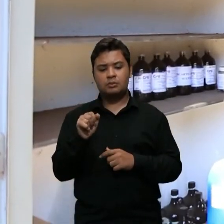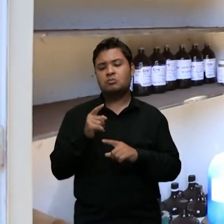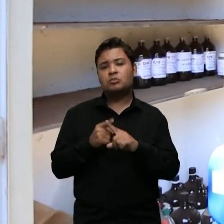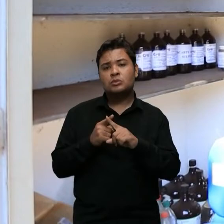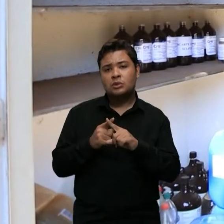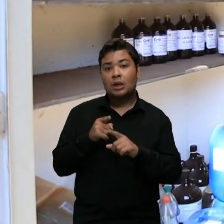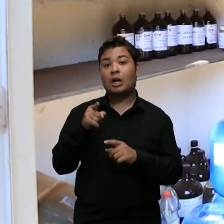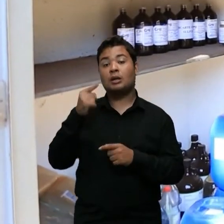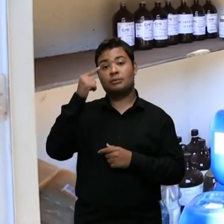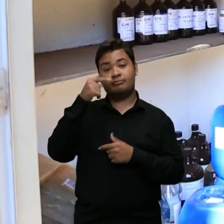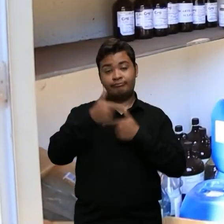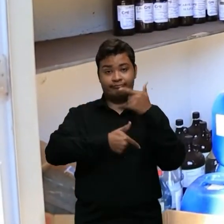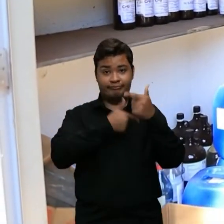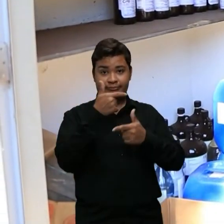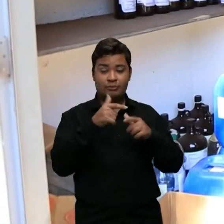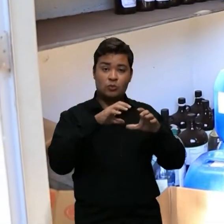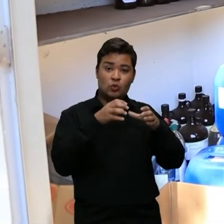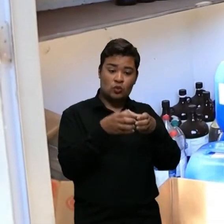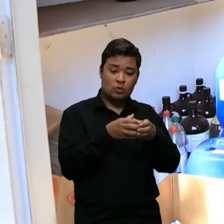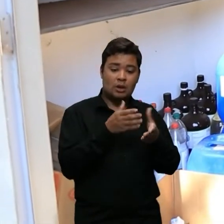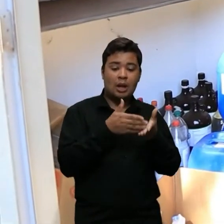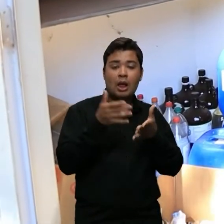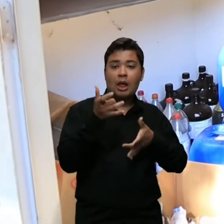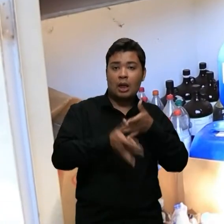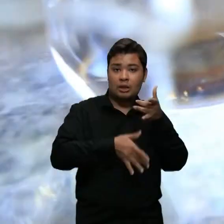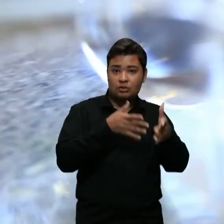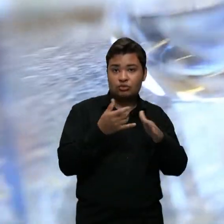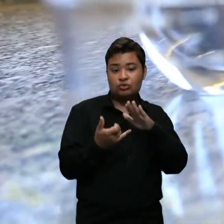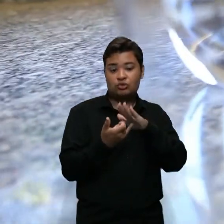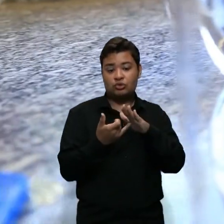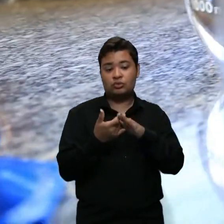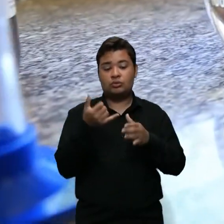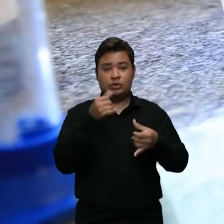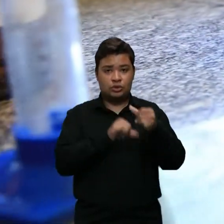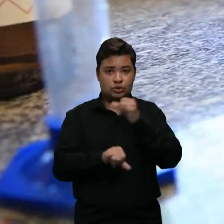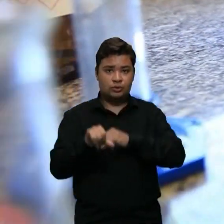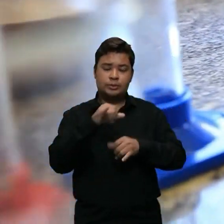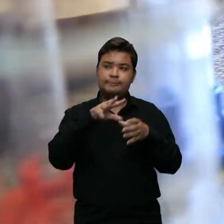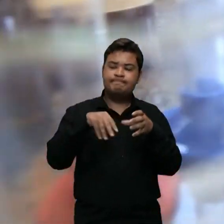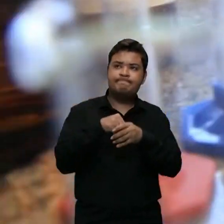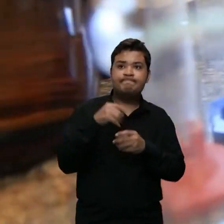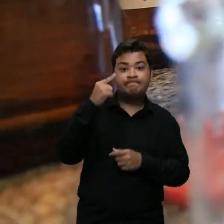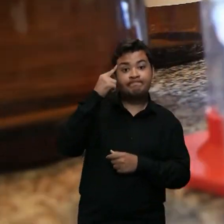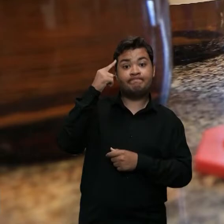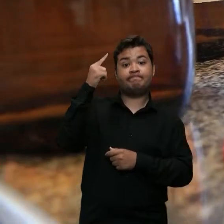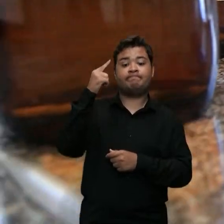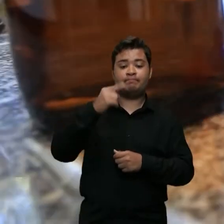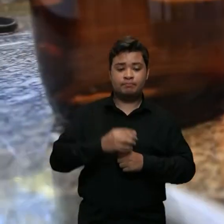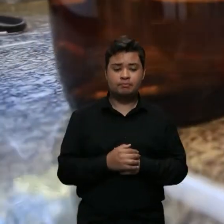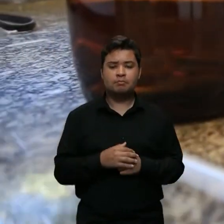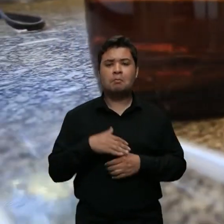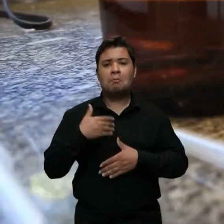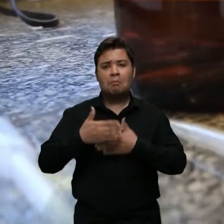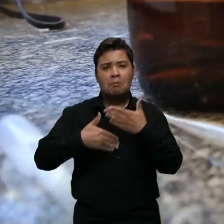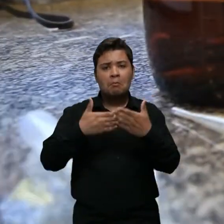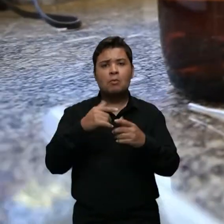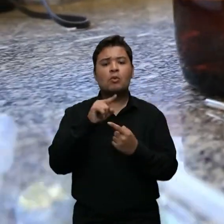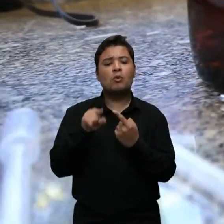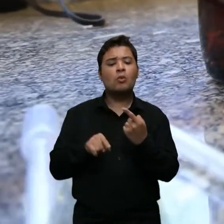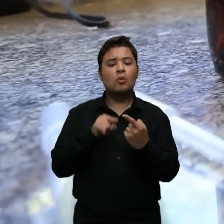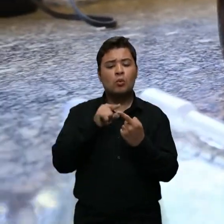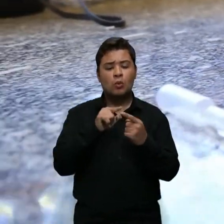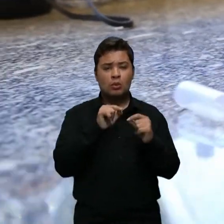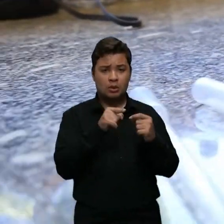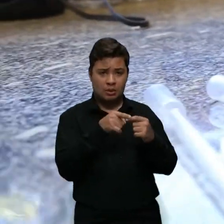na Comissão de Resíduos do Instituto de Química. O próximo passo da pesquisa é ampliar o uso